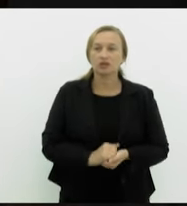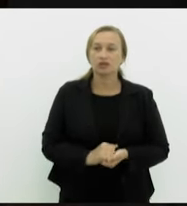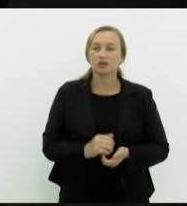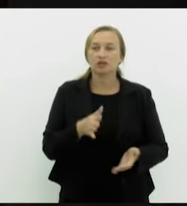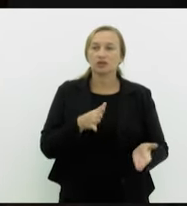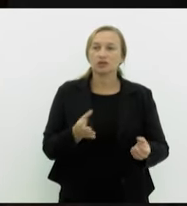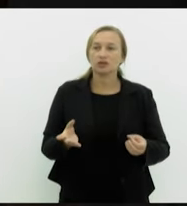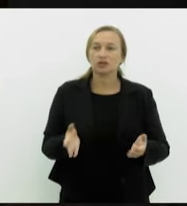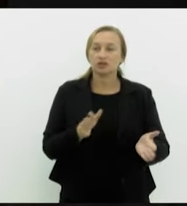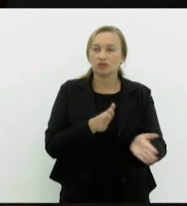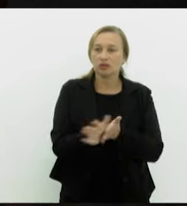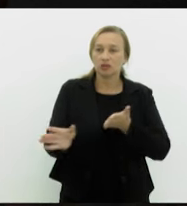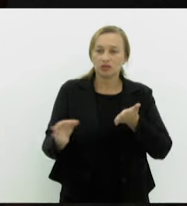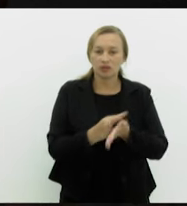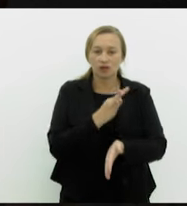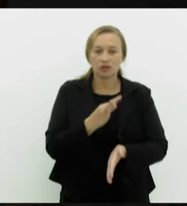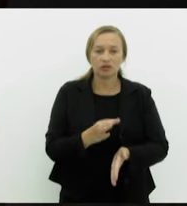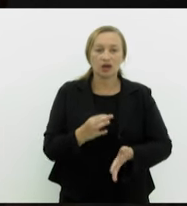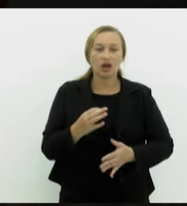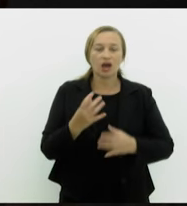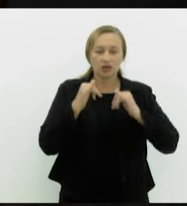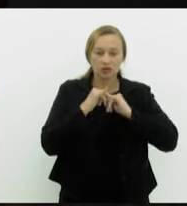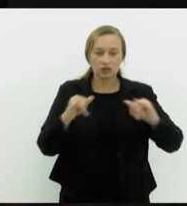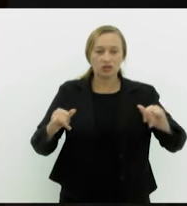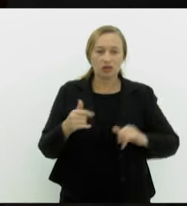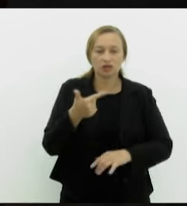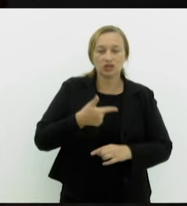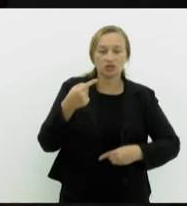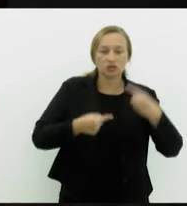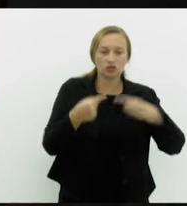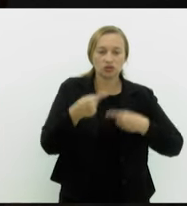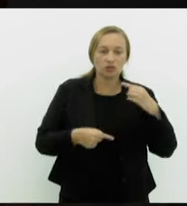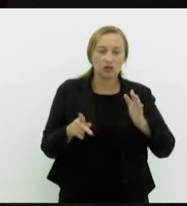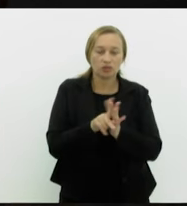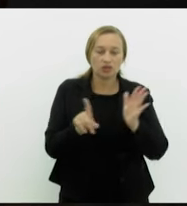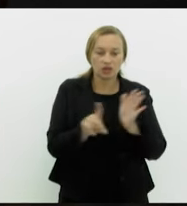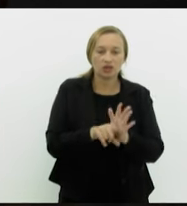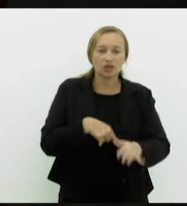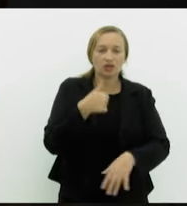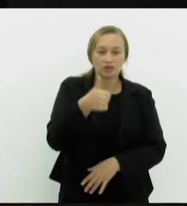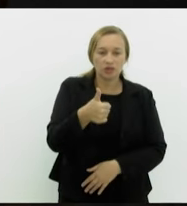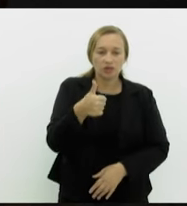vai autógrafo. Anuncio, em segunda discussão, projeto de lei número